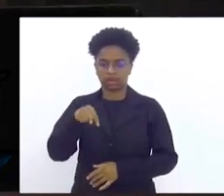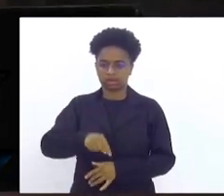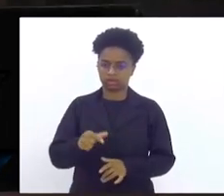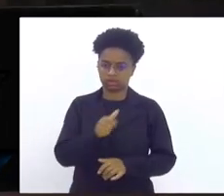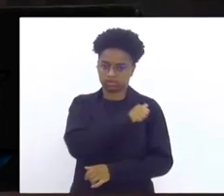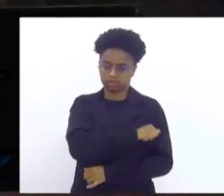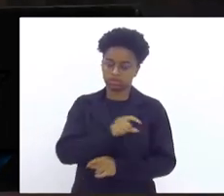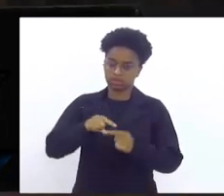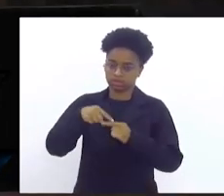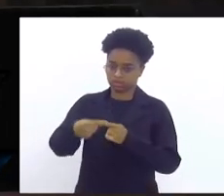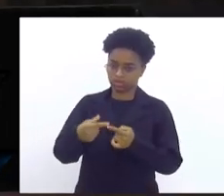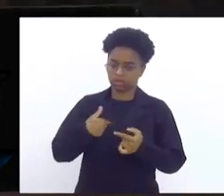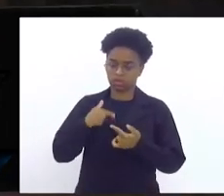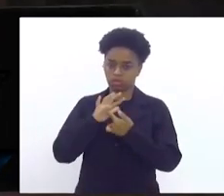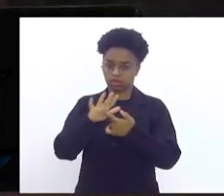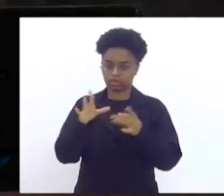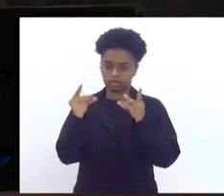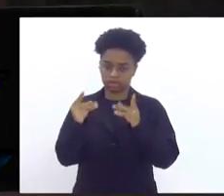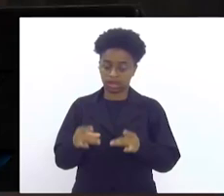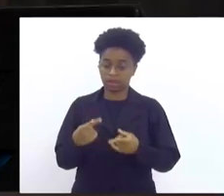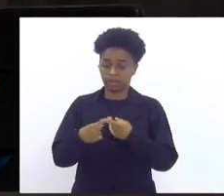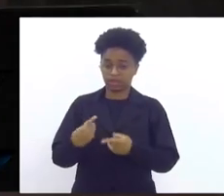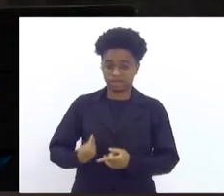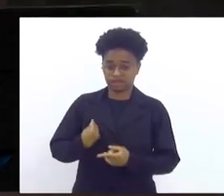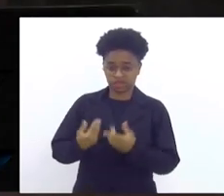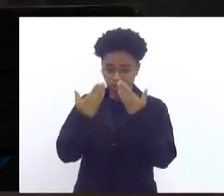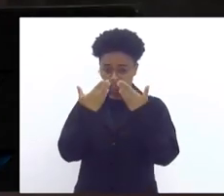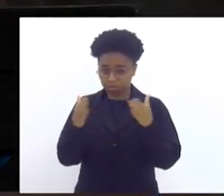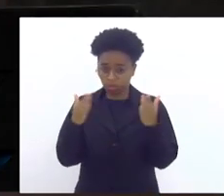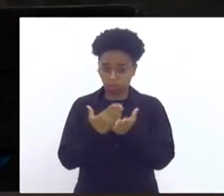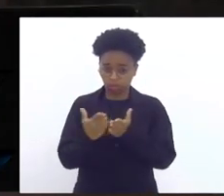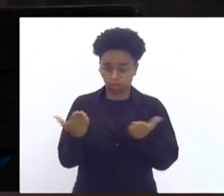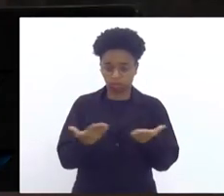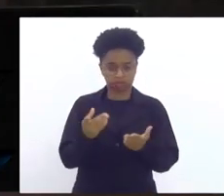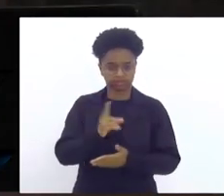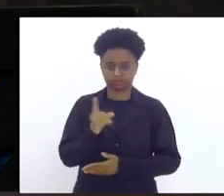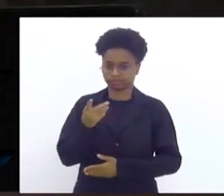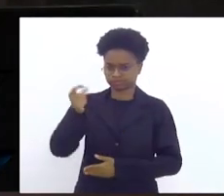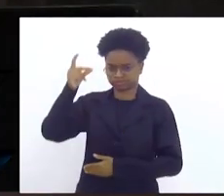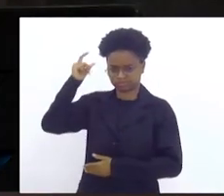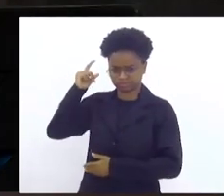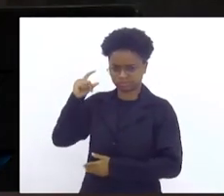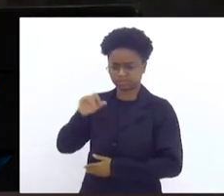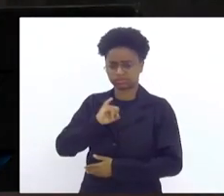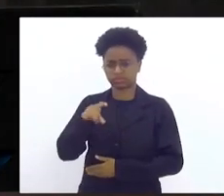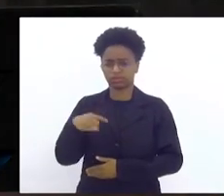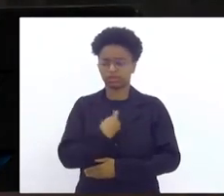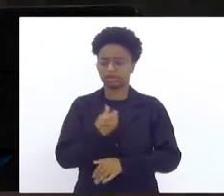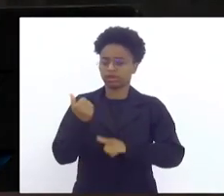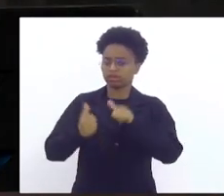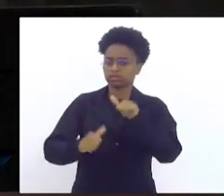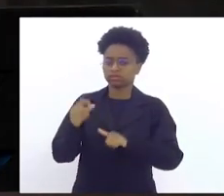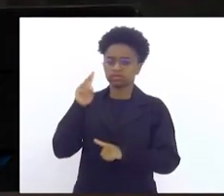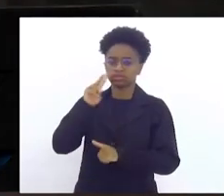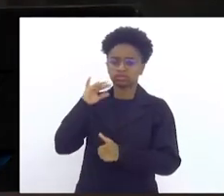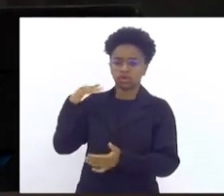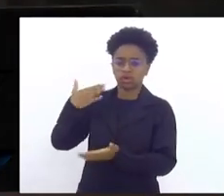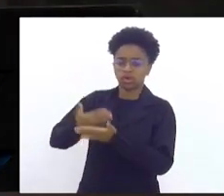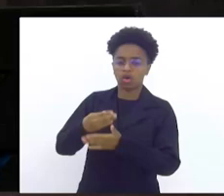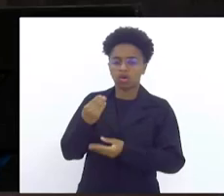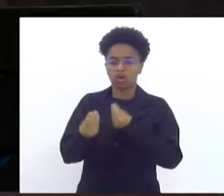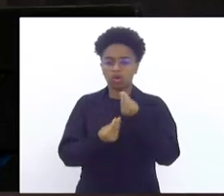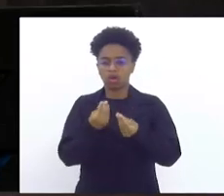dar esses detalhes porque a vida pública dele não começou hoje começou lá atrás se fizermos uma análise Histórica de como foi a progressão